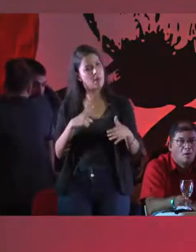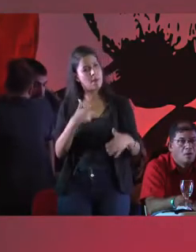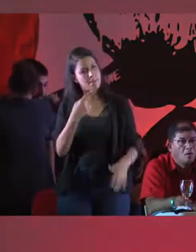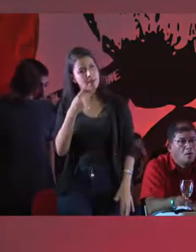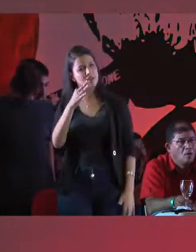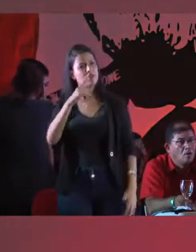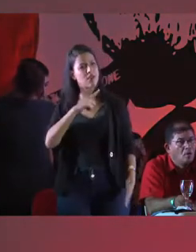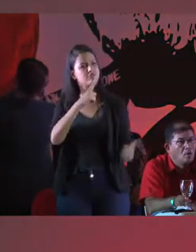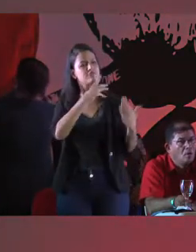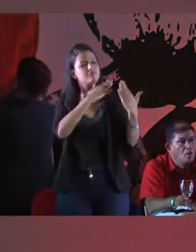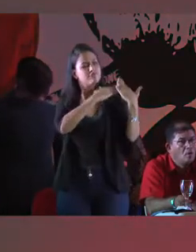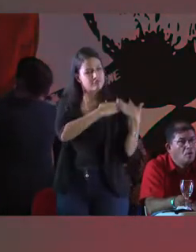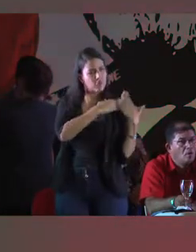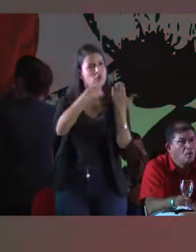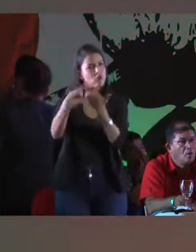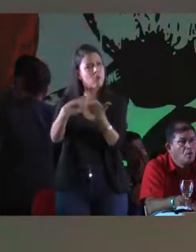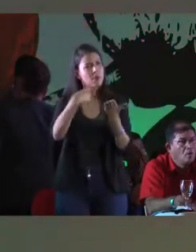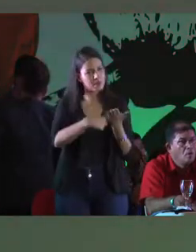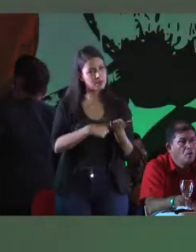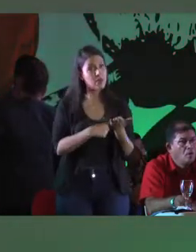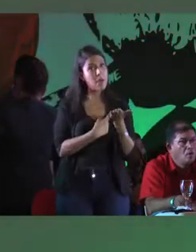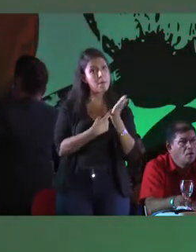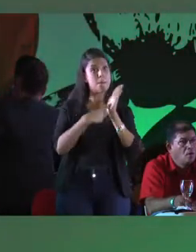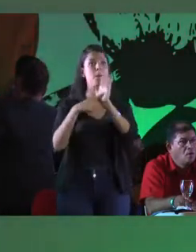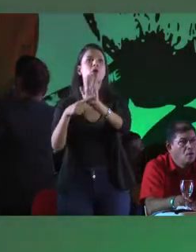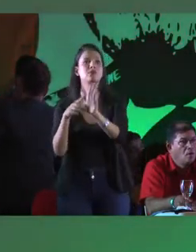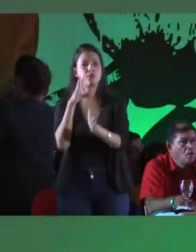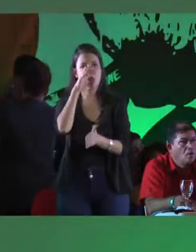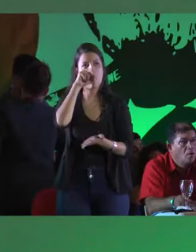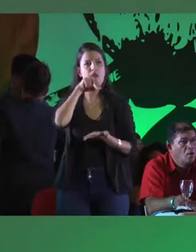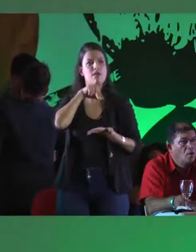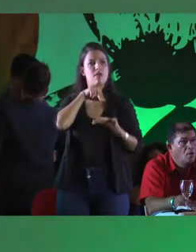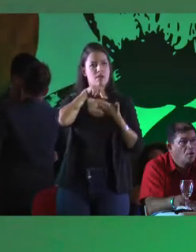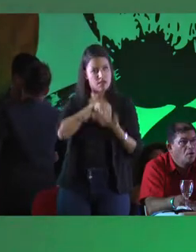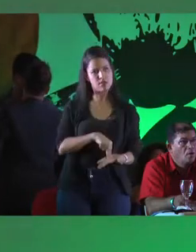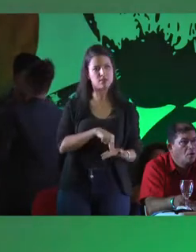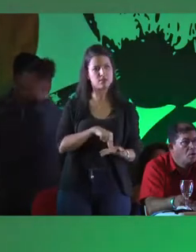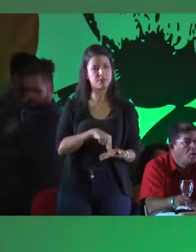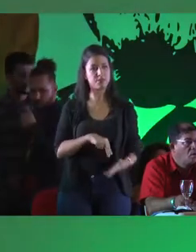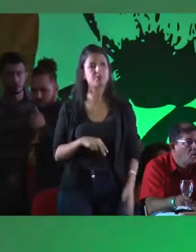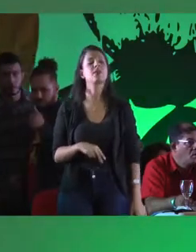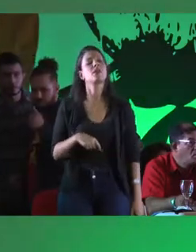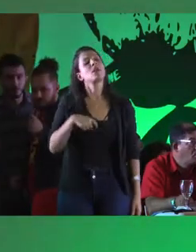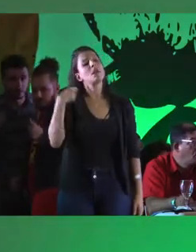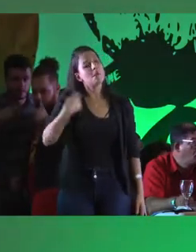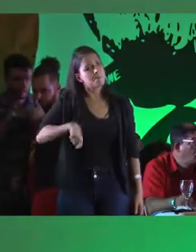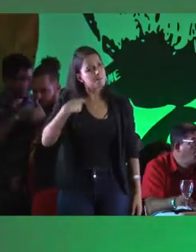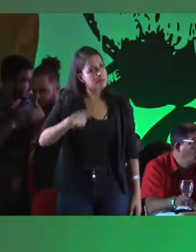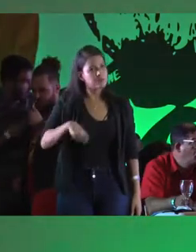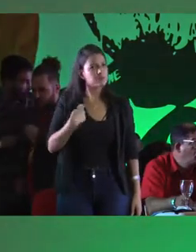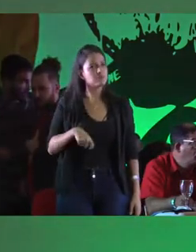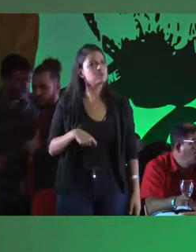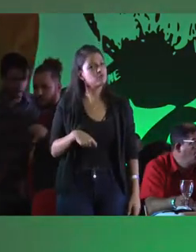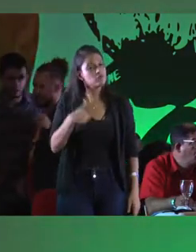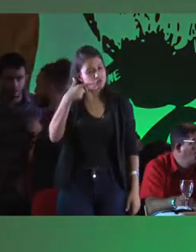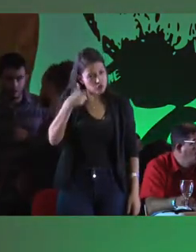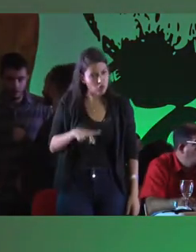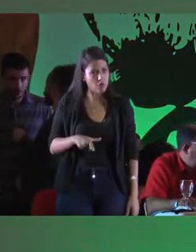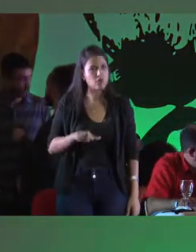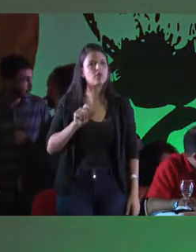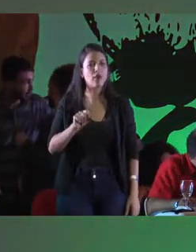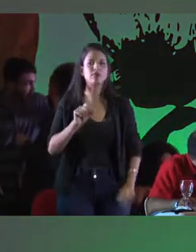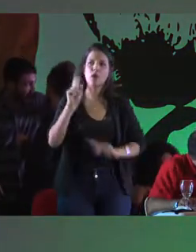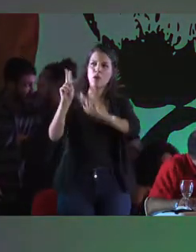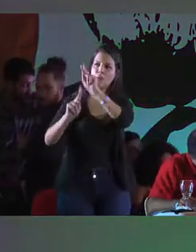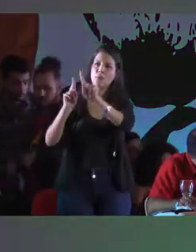são momentos de resistência. O nosso papel, portanto, é estar aonde sempre estivemos, do lado do